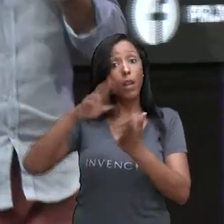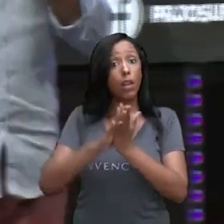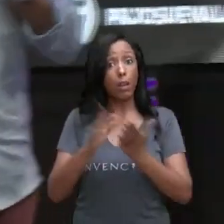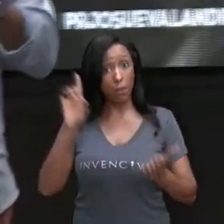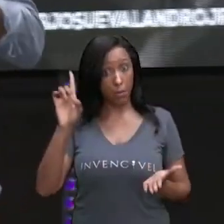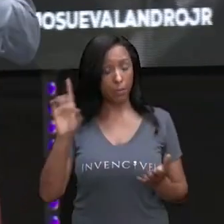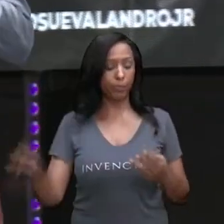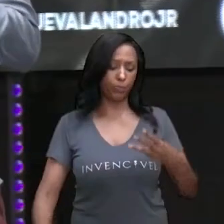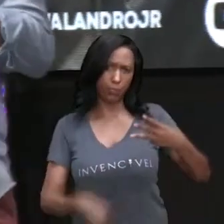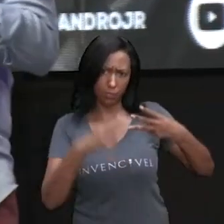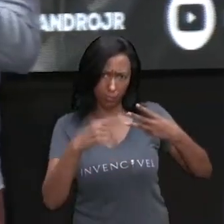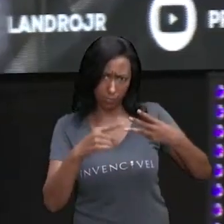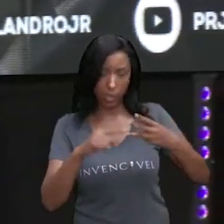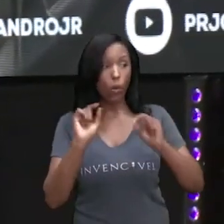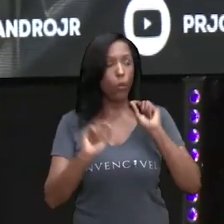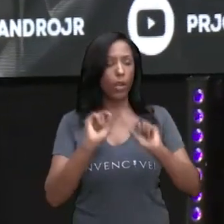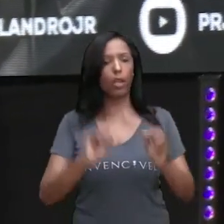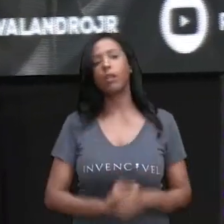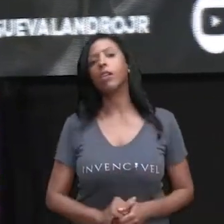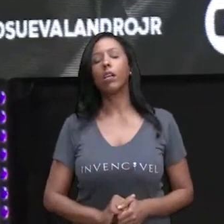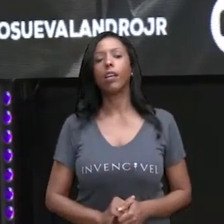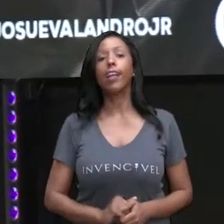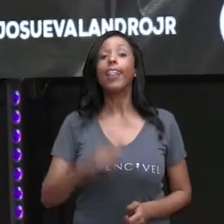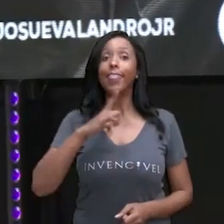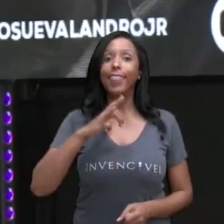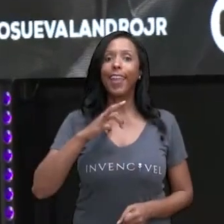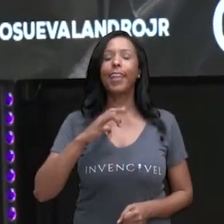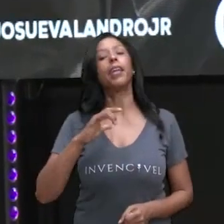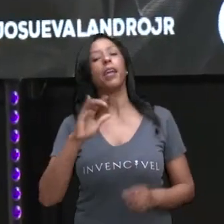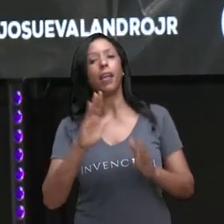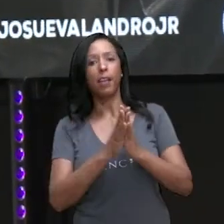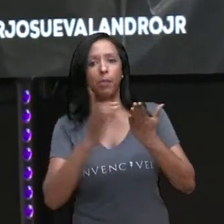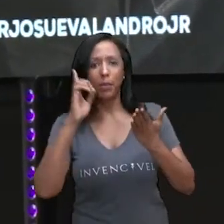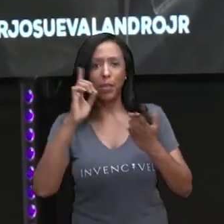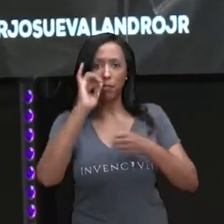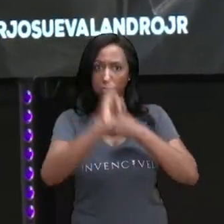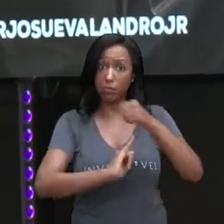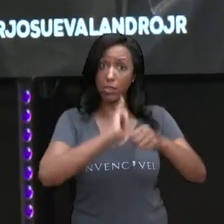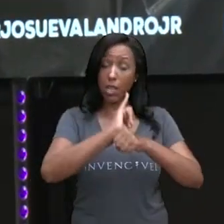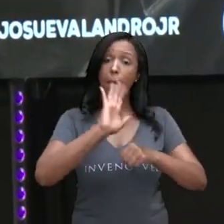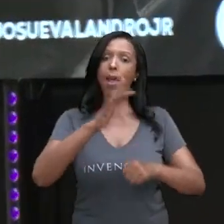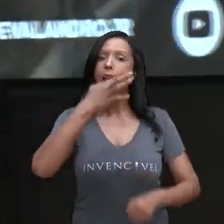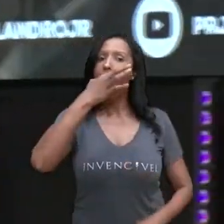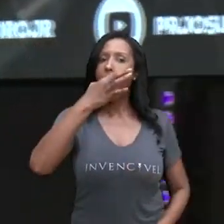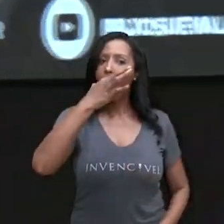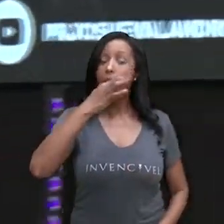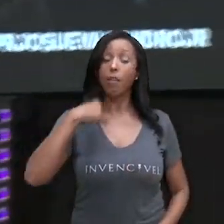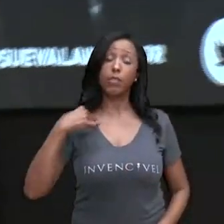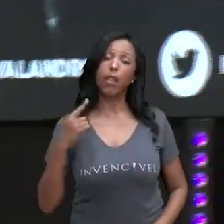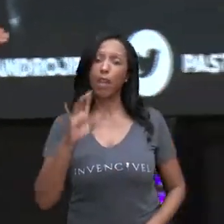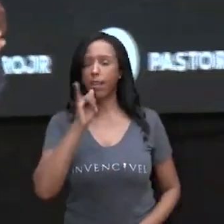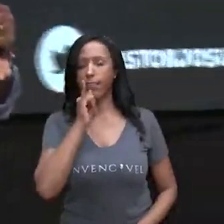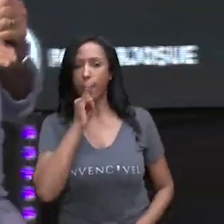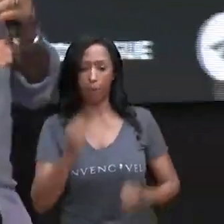você botar o YouVersion, ela tem em áudio, então enquanto você está indo para um local, você vai ouvindo a Bíblia. Por exemplo, daqui para você